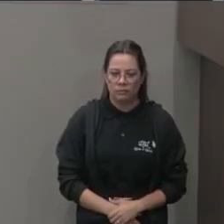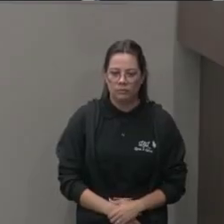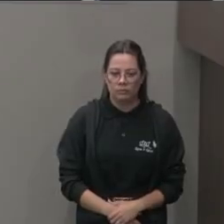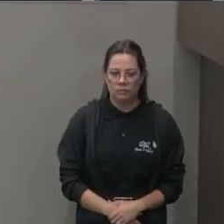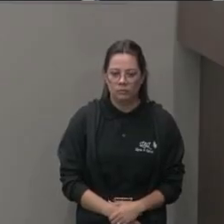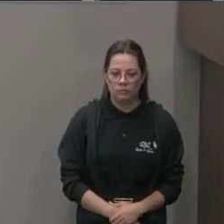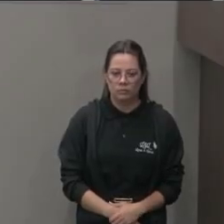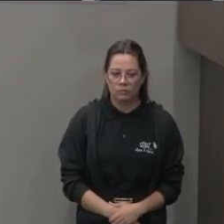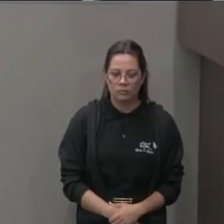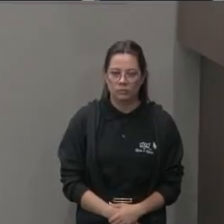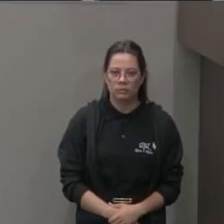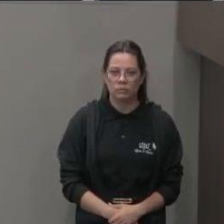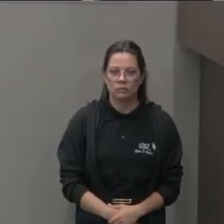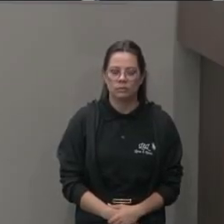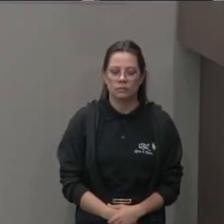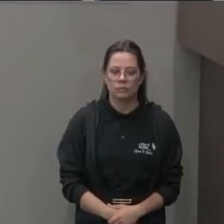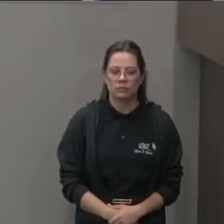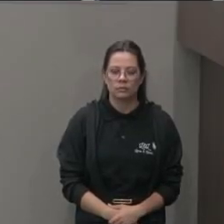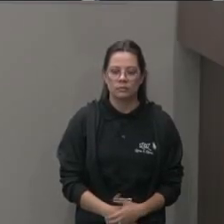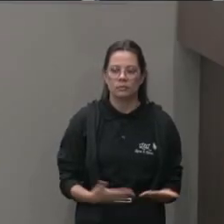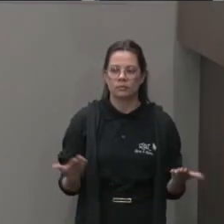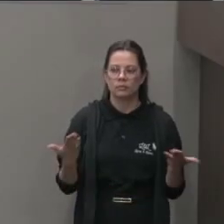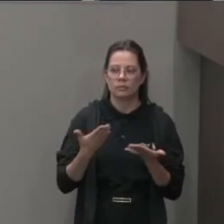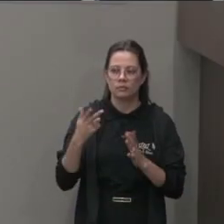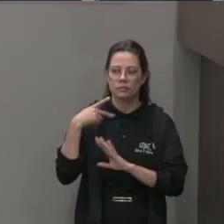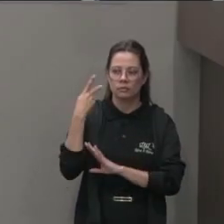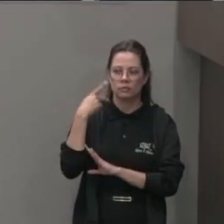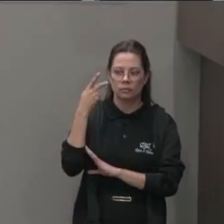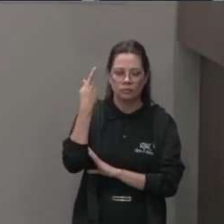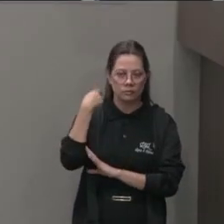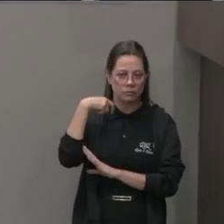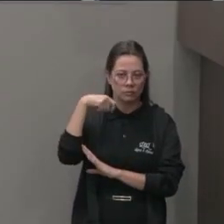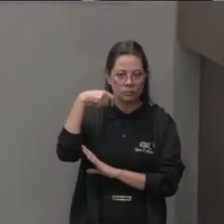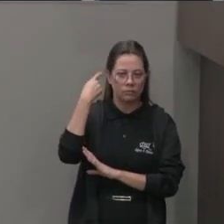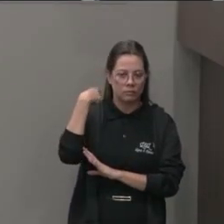Próximo vereador Edson Nascimento.